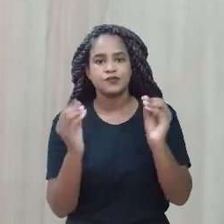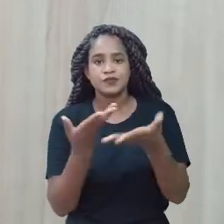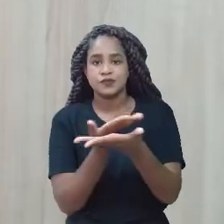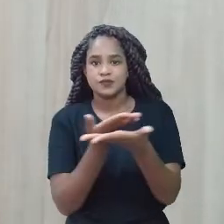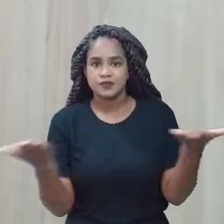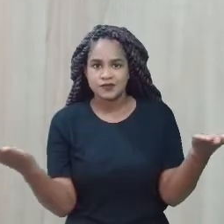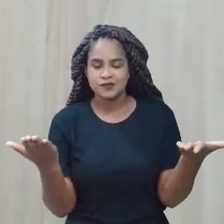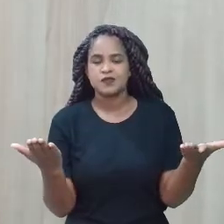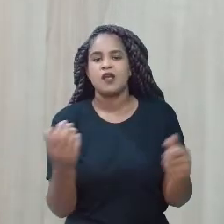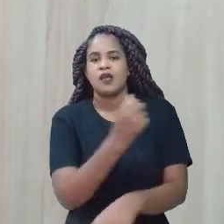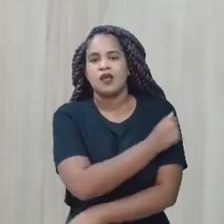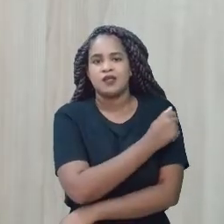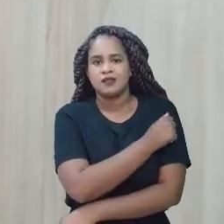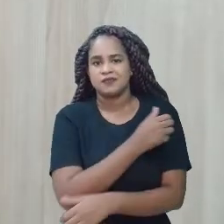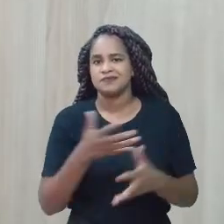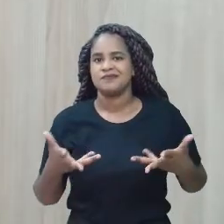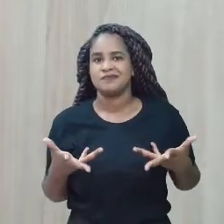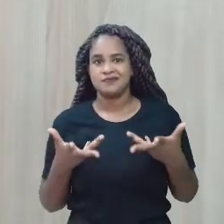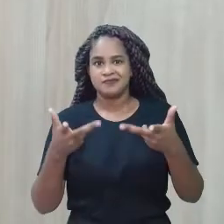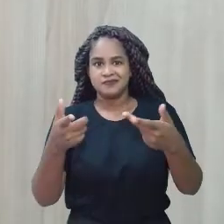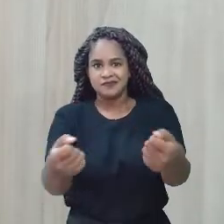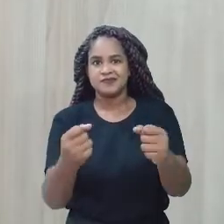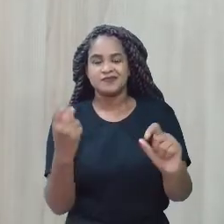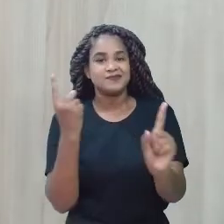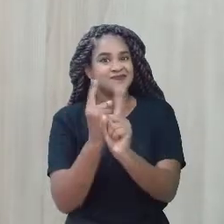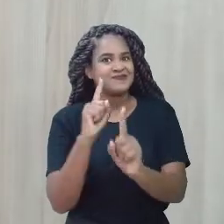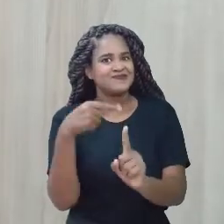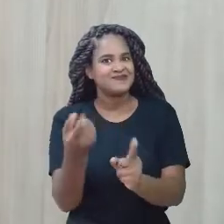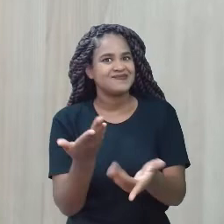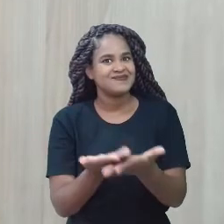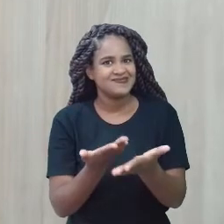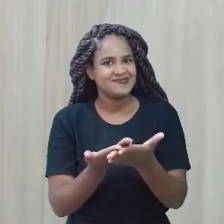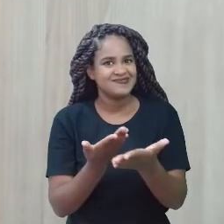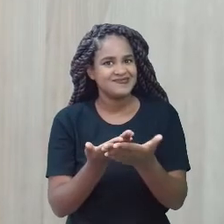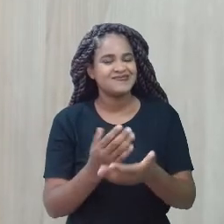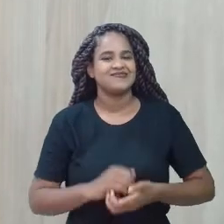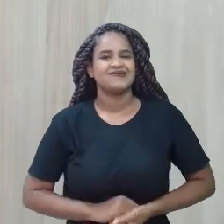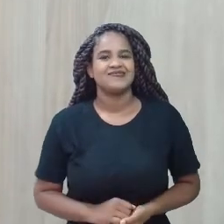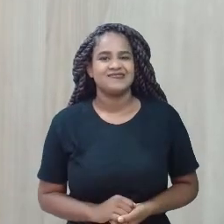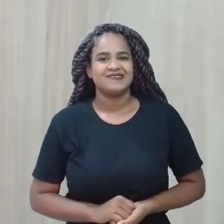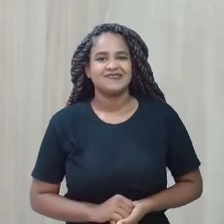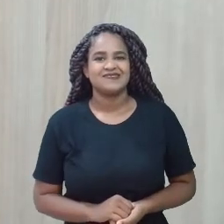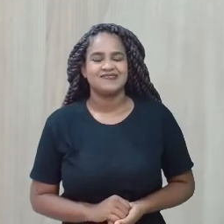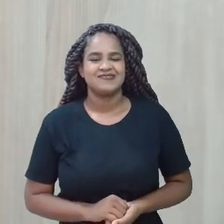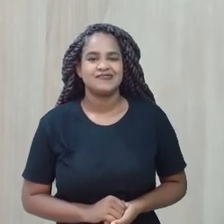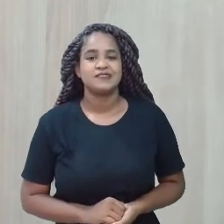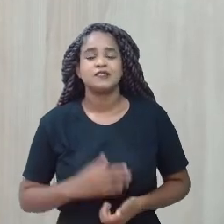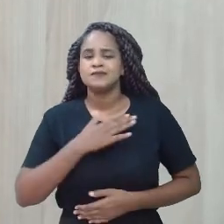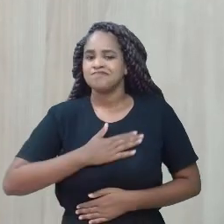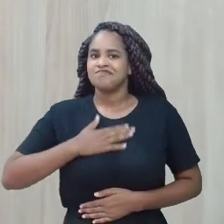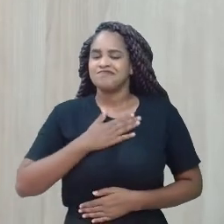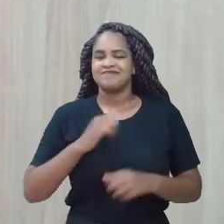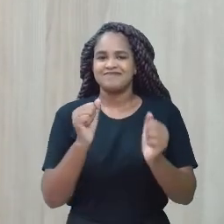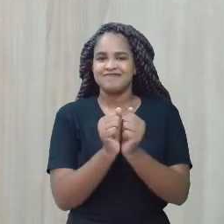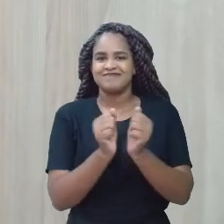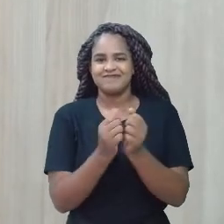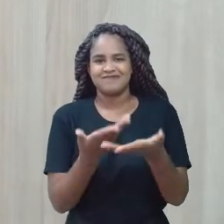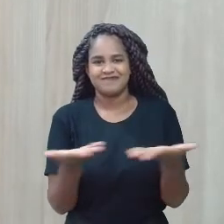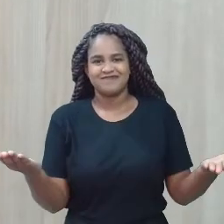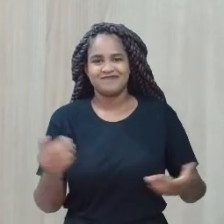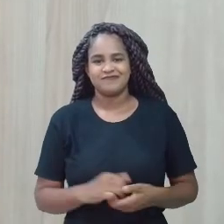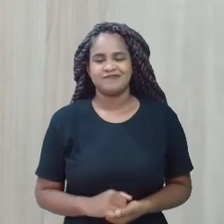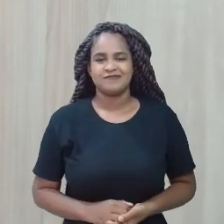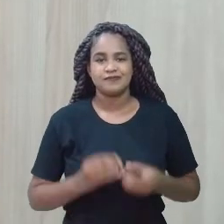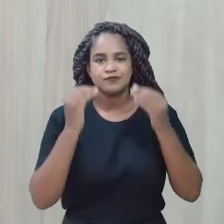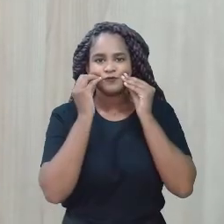vocês, que foram umas lindezas, certo? Até a próxima aula, né, gente? Acho que tá na hora de a gente se despedir. Foi um prazer estar aqui no chat com vocês, viu?